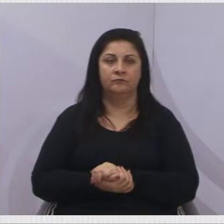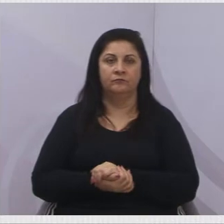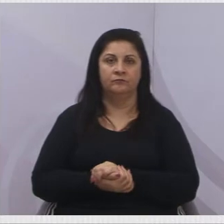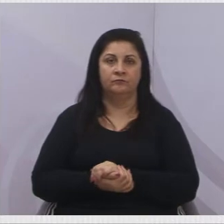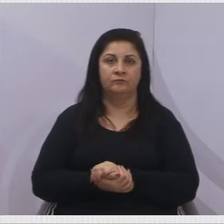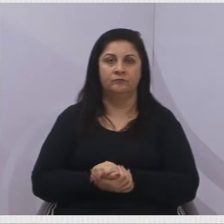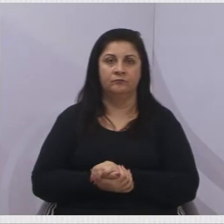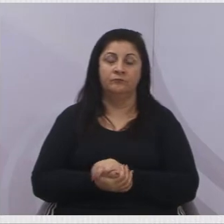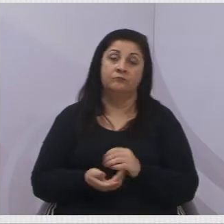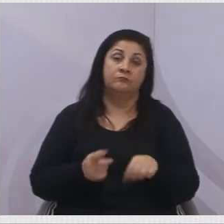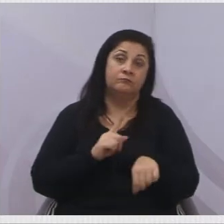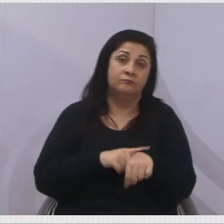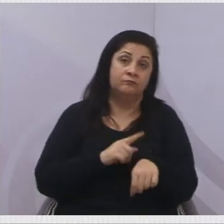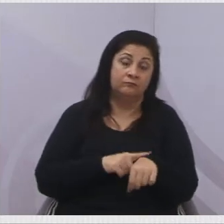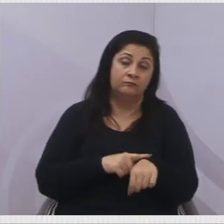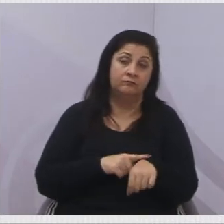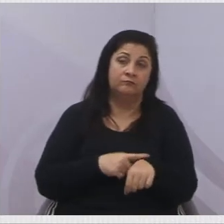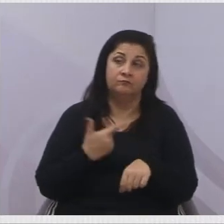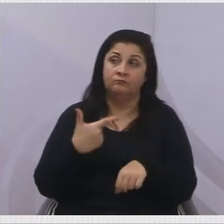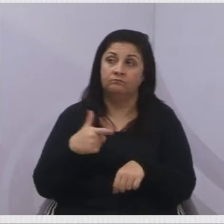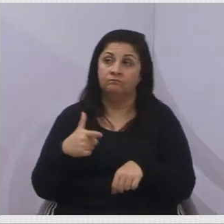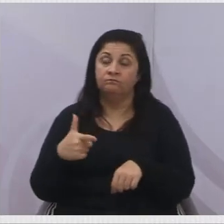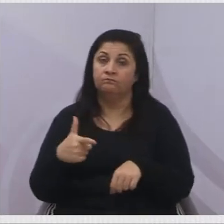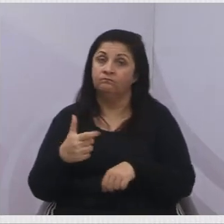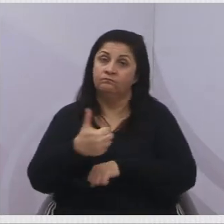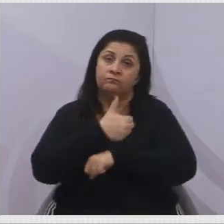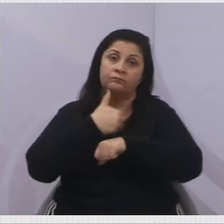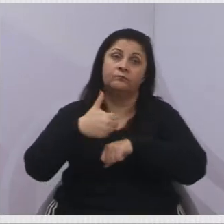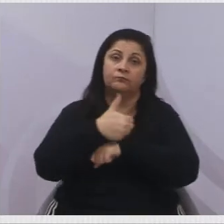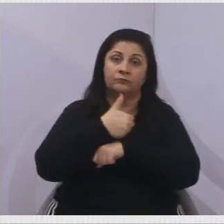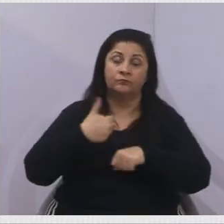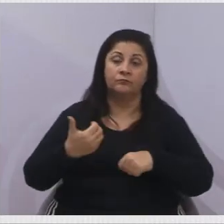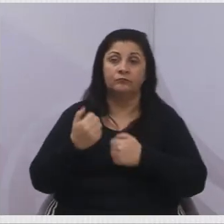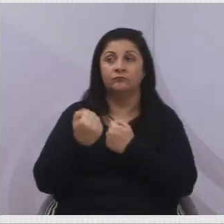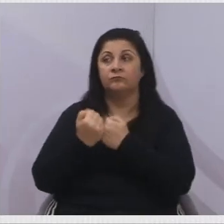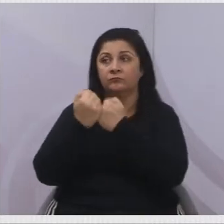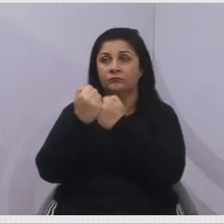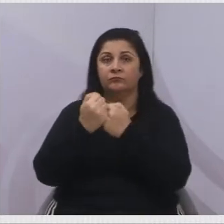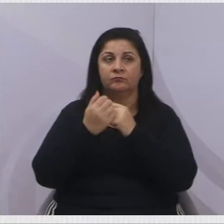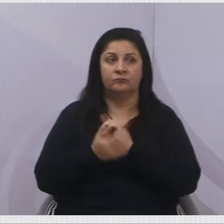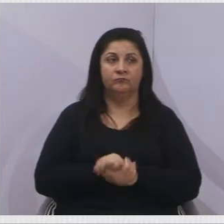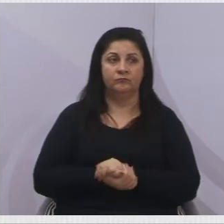pequeno período sem esse profissional nos apoiando.